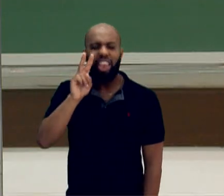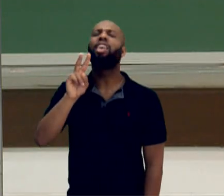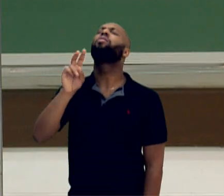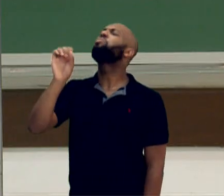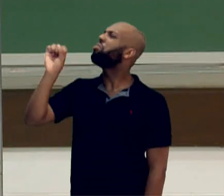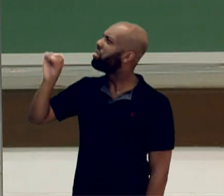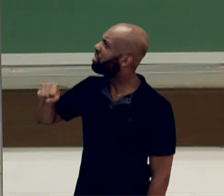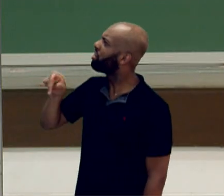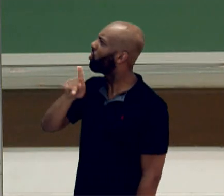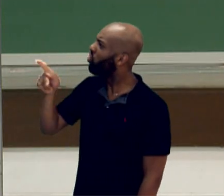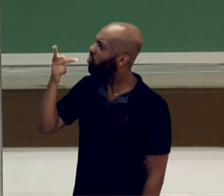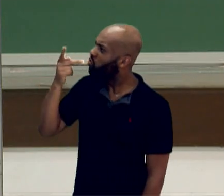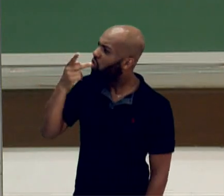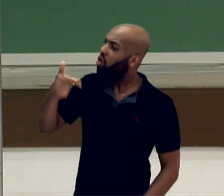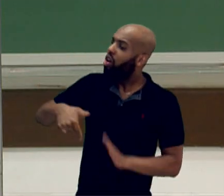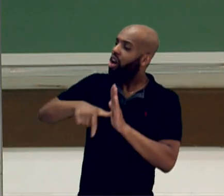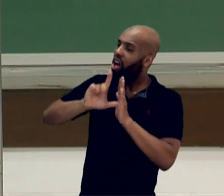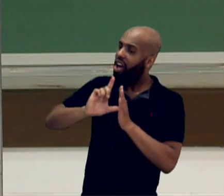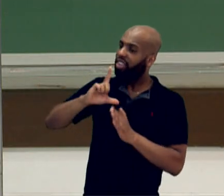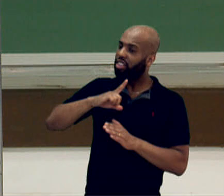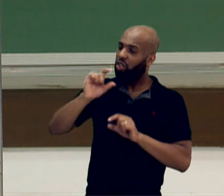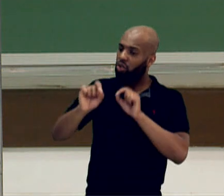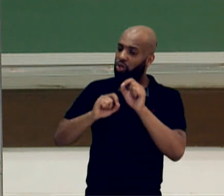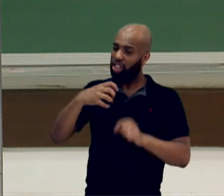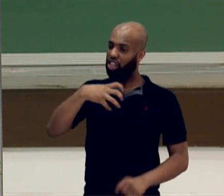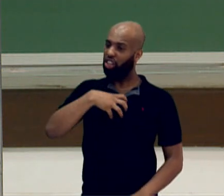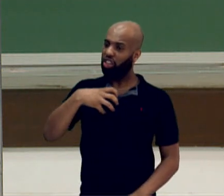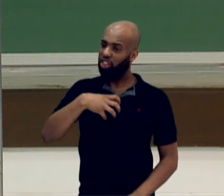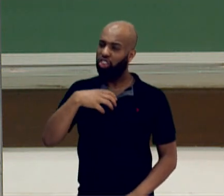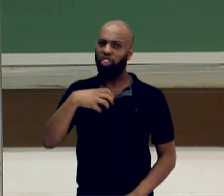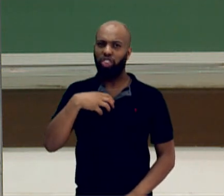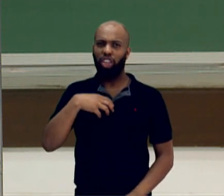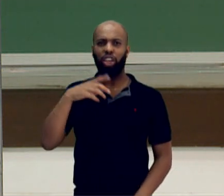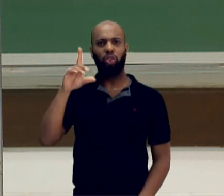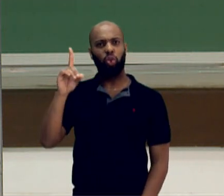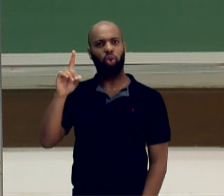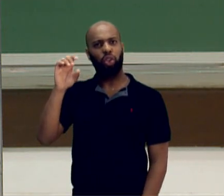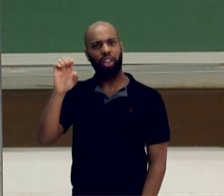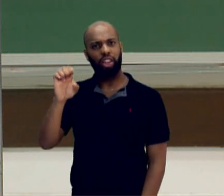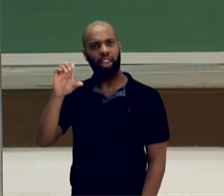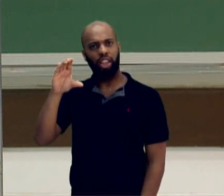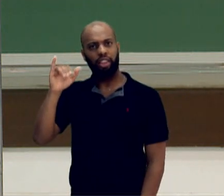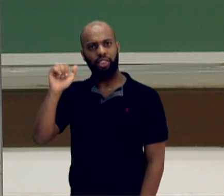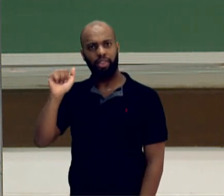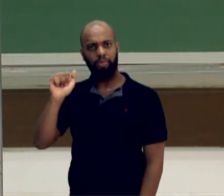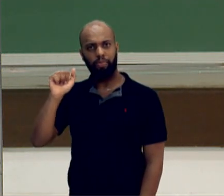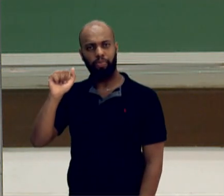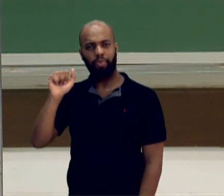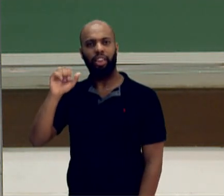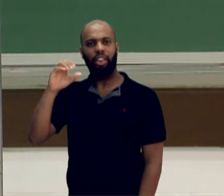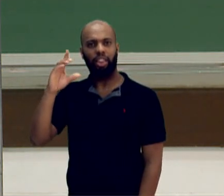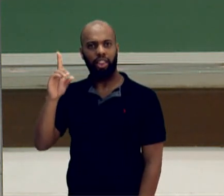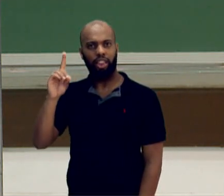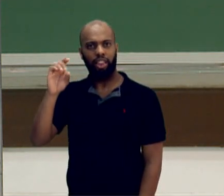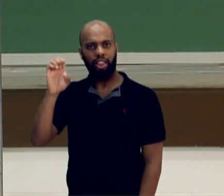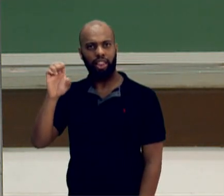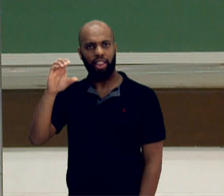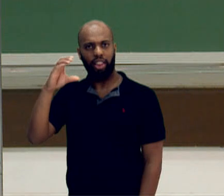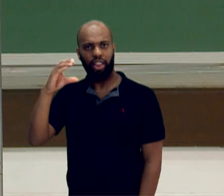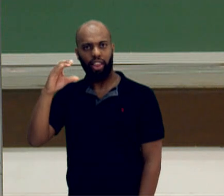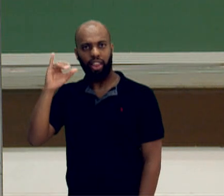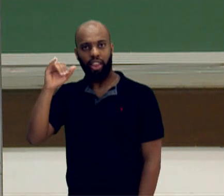métrico decimal tem relação com o nosso sistema de numeração decimal. Isso mesmo, porque a gente conta de 10